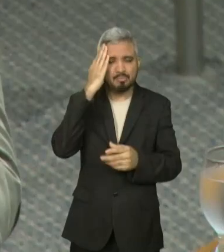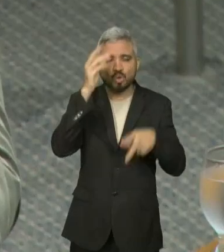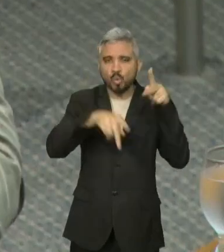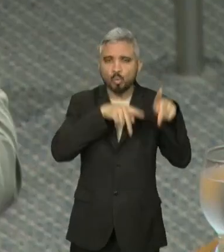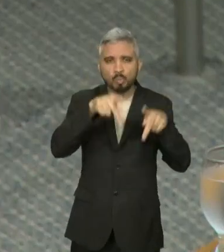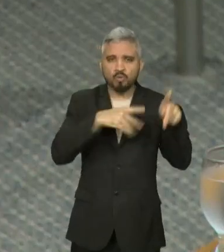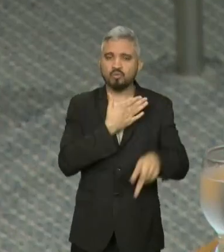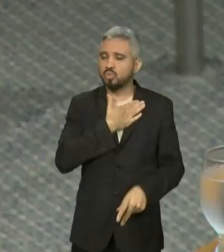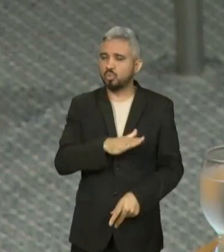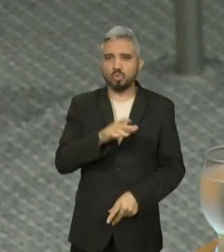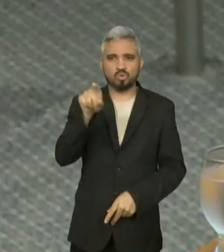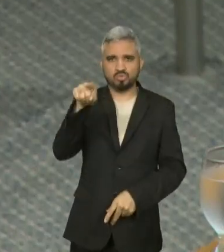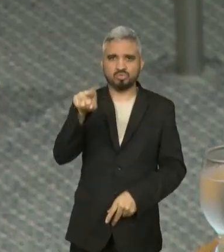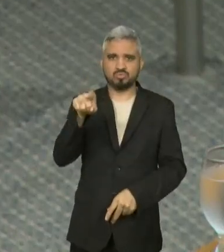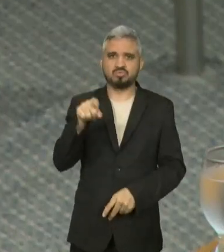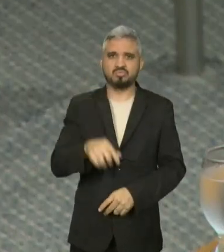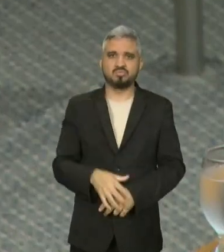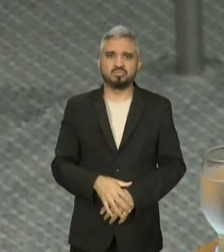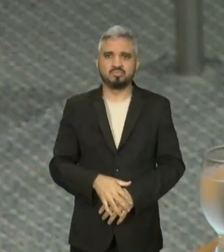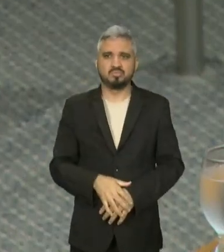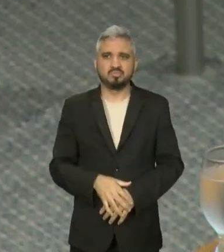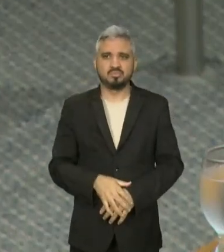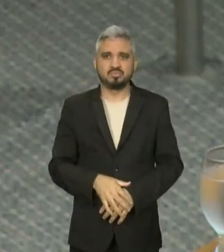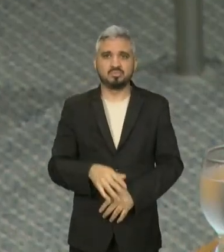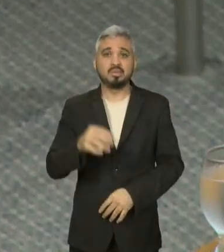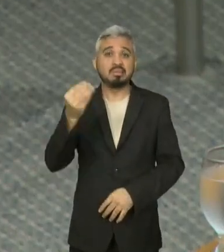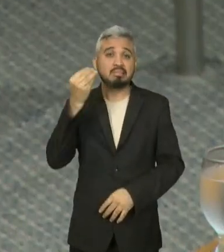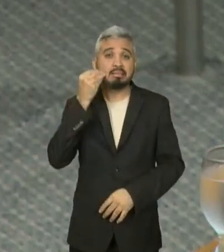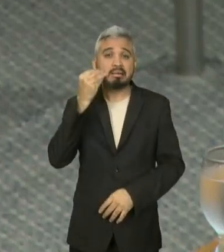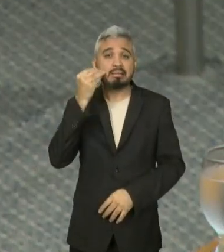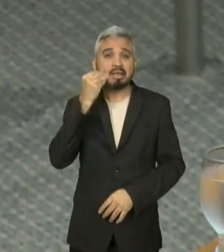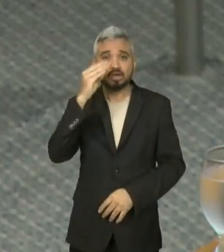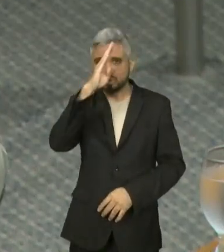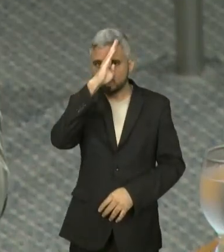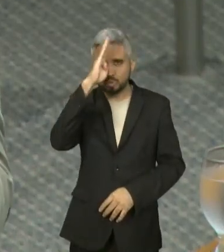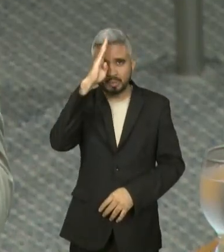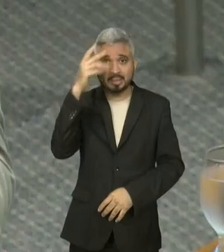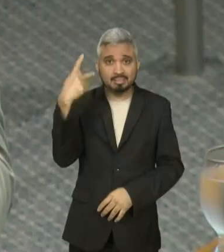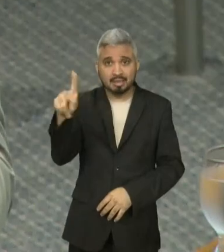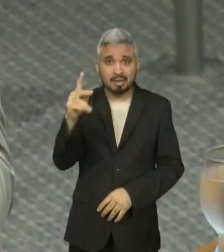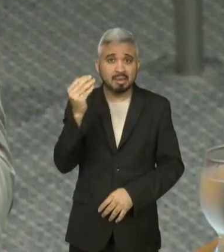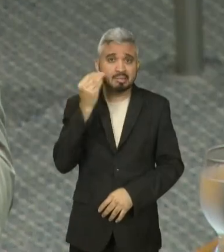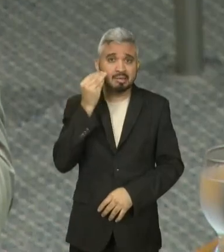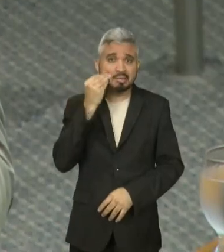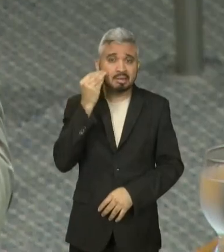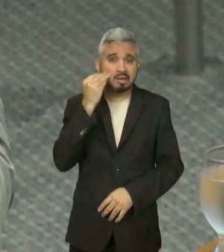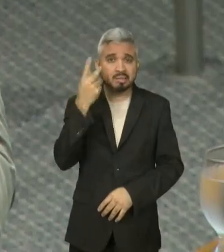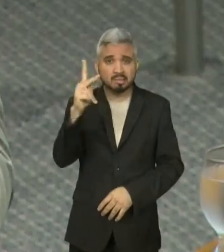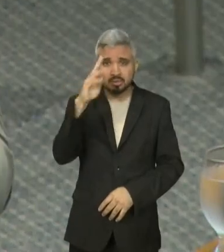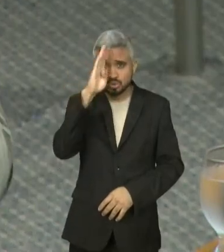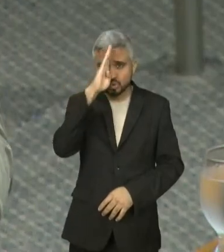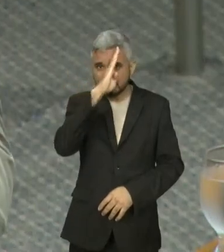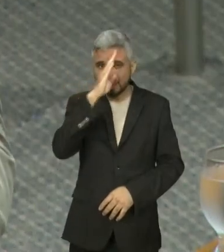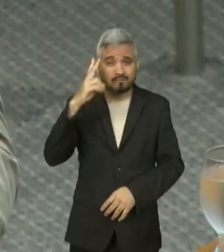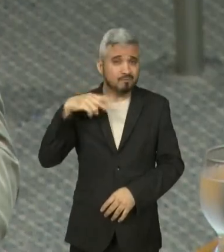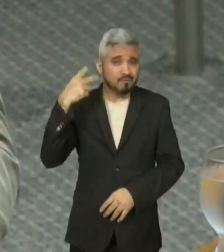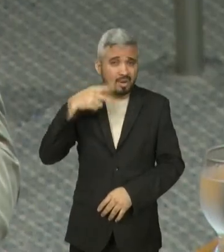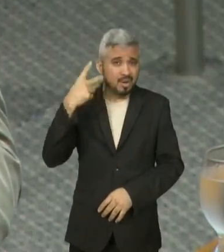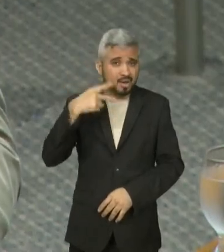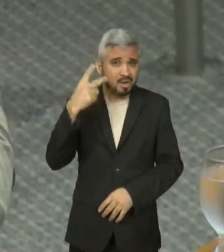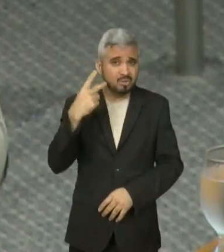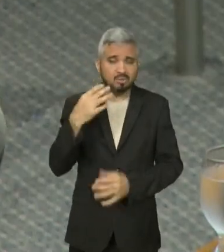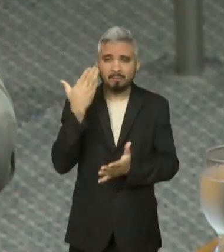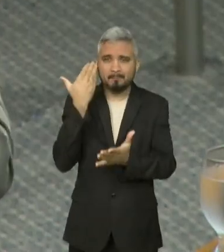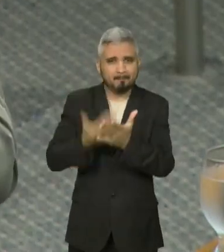Pedreiras. Vocês colocaram o seu sobrinho agora, não conseguiram eleger o seu sobrinho vereador. Então, assim, ficou feio para